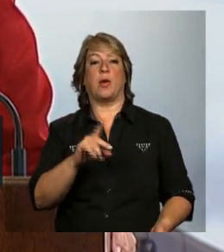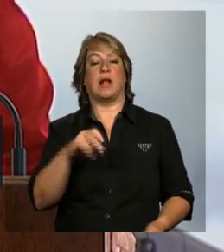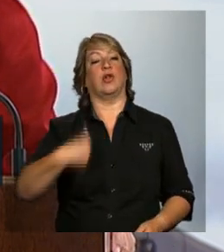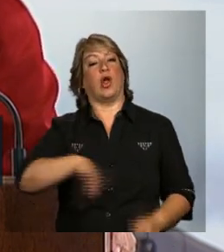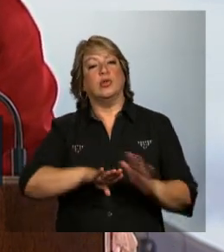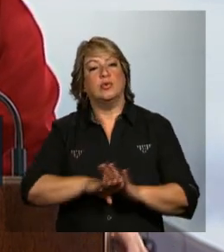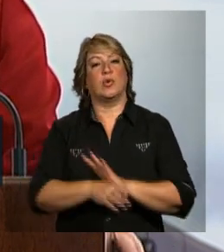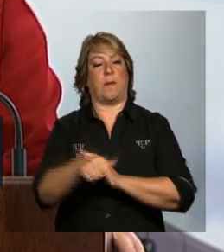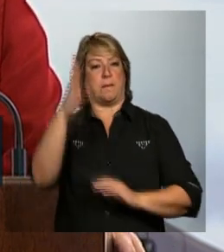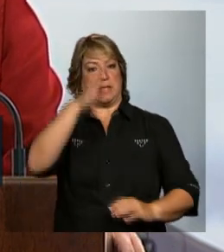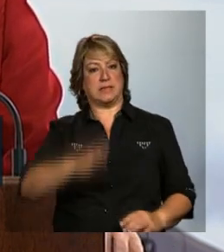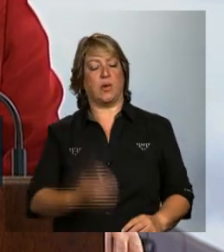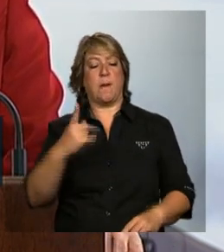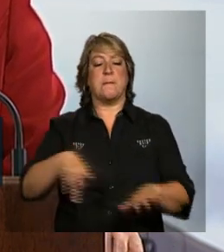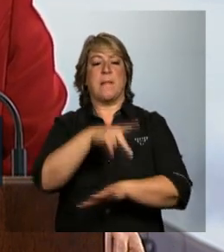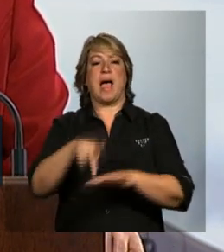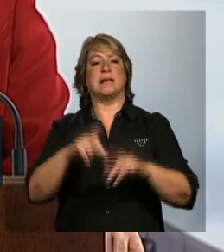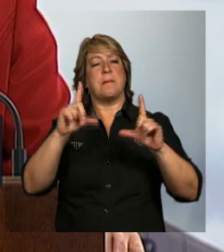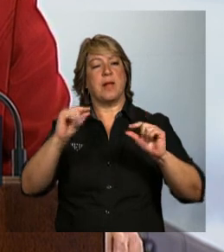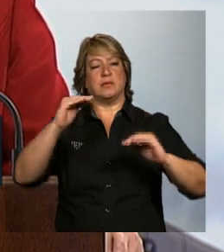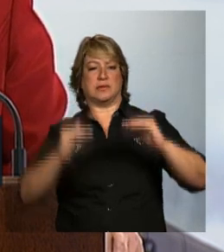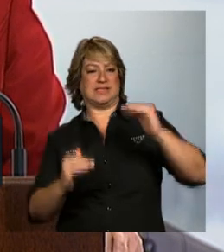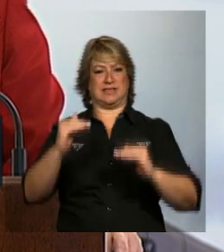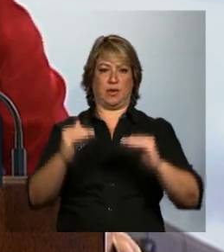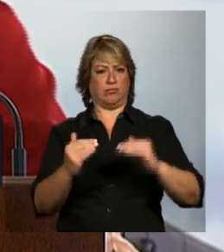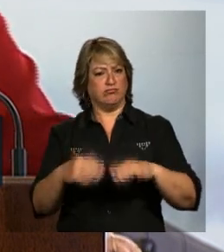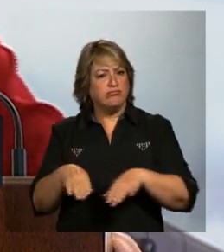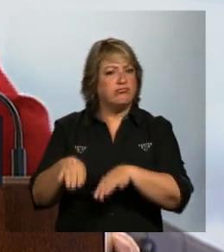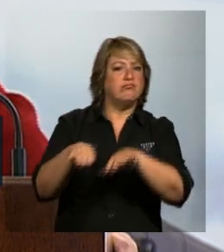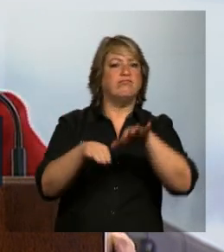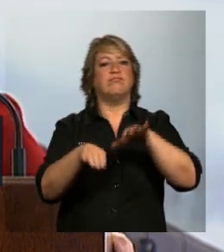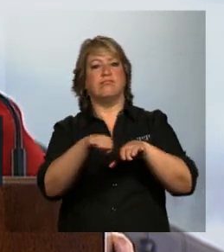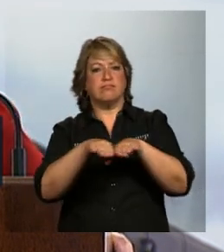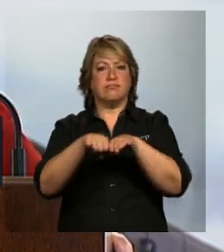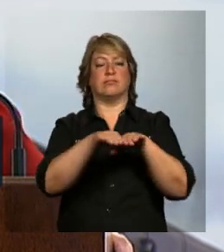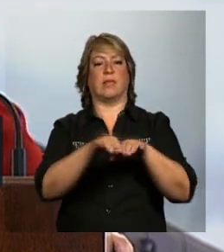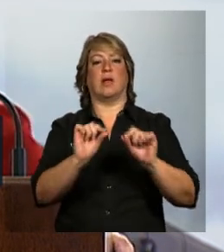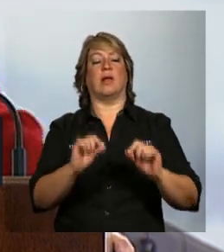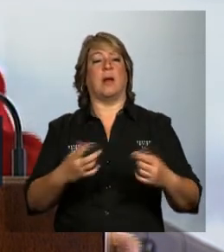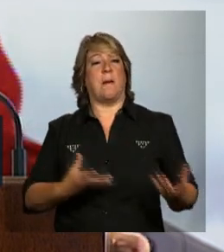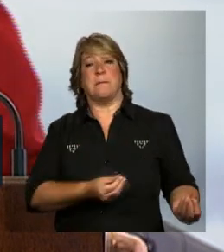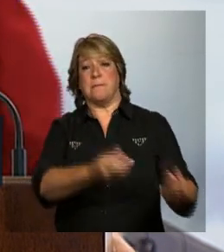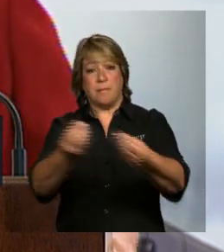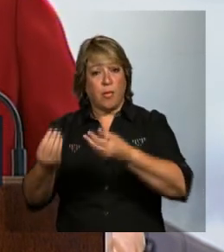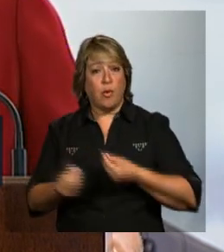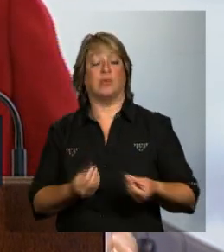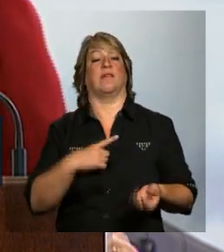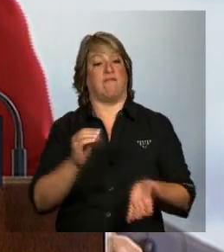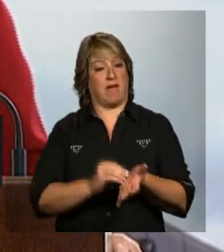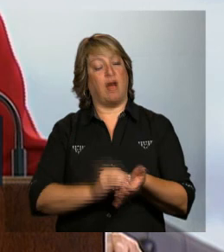Brasil um país menos desigual Apesar de muito restar para nós todos aqui presentes